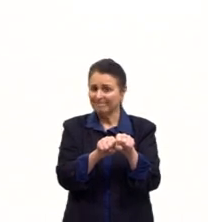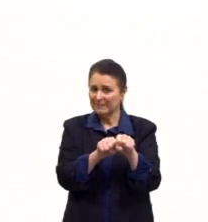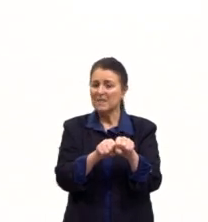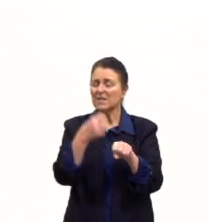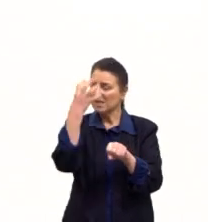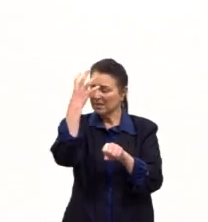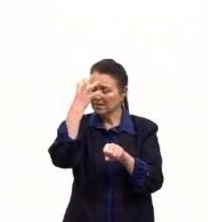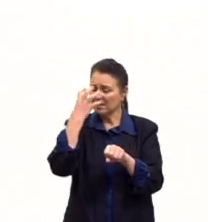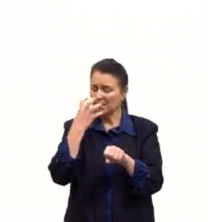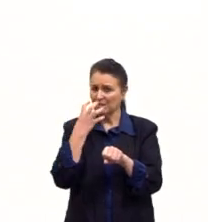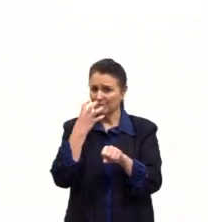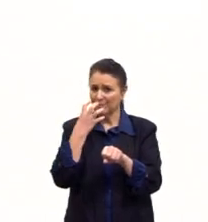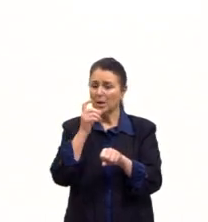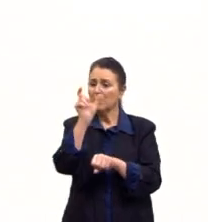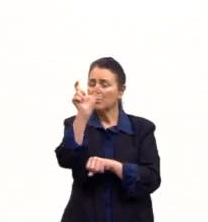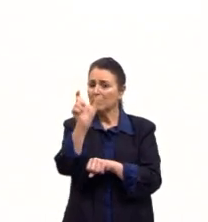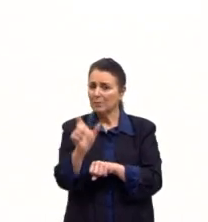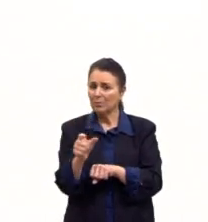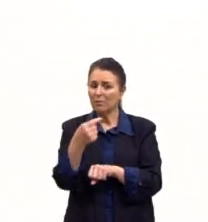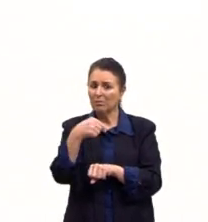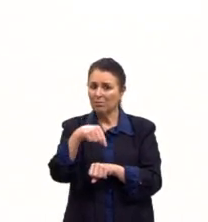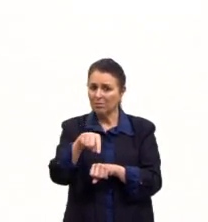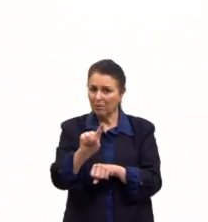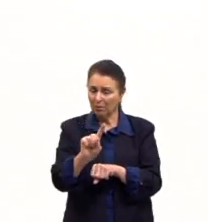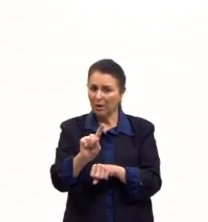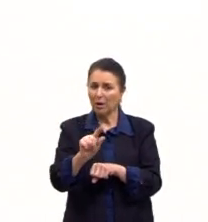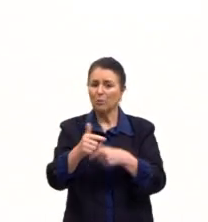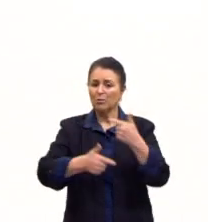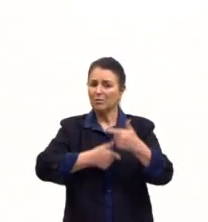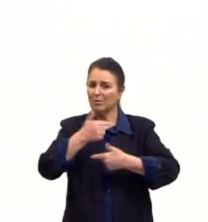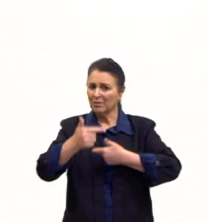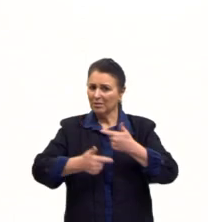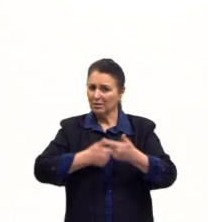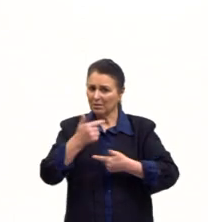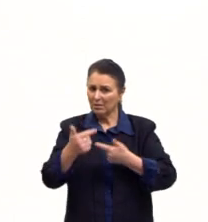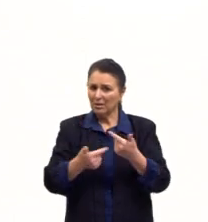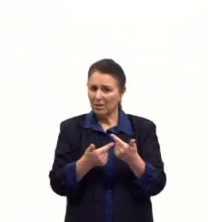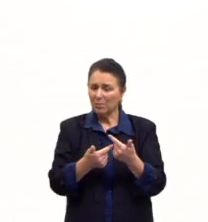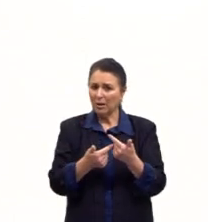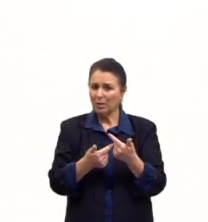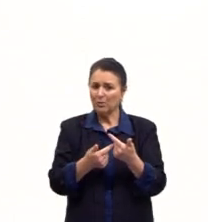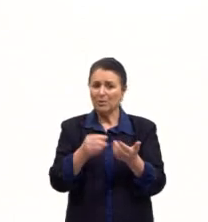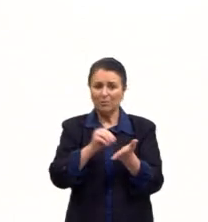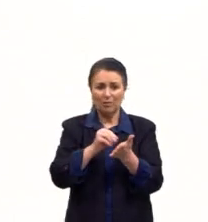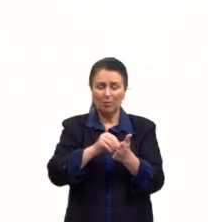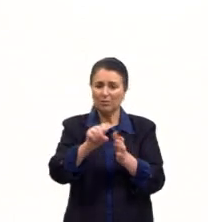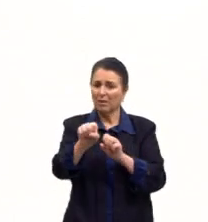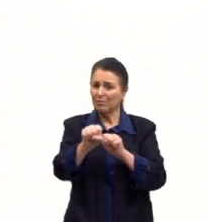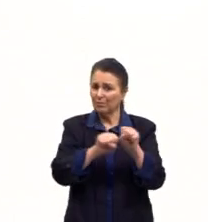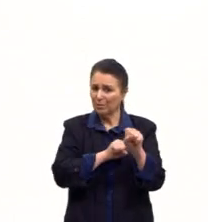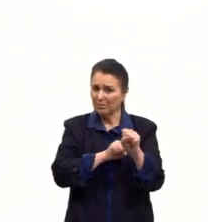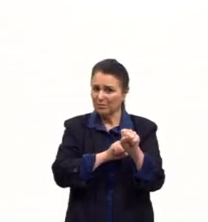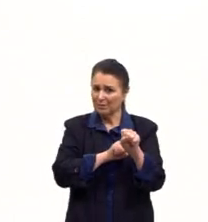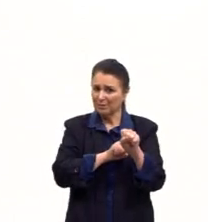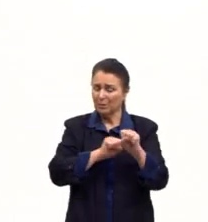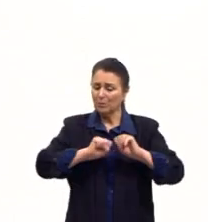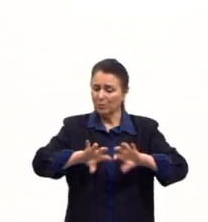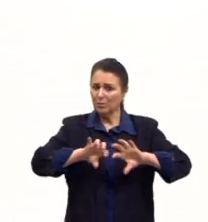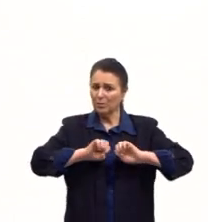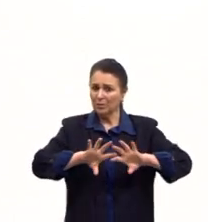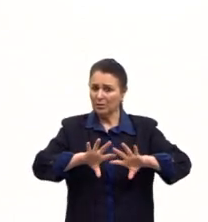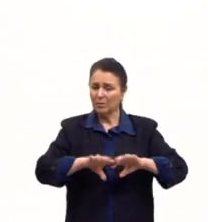são pessoas é que estão lá com a mão de obra no muitas vezes elas têm essas instruções né que que nós destacamos